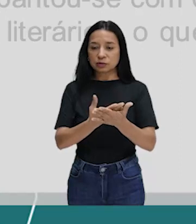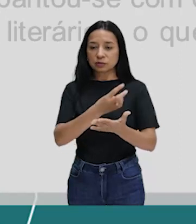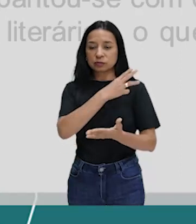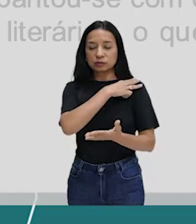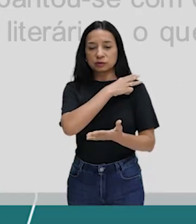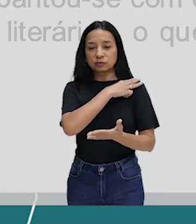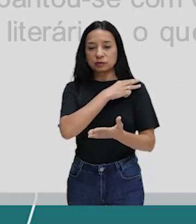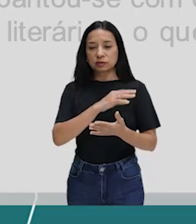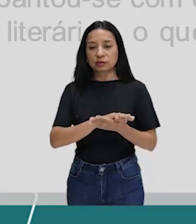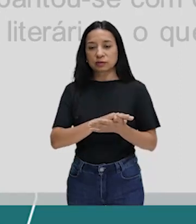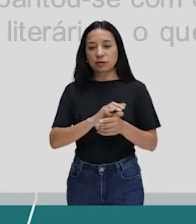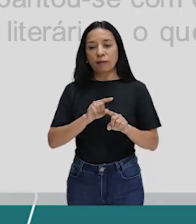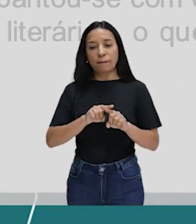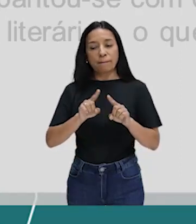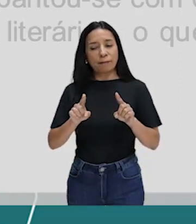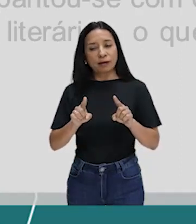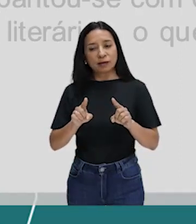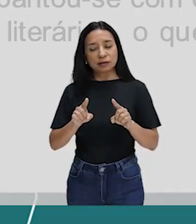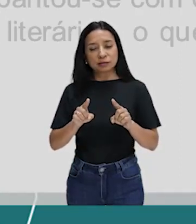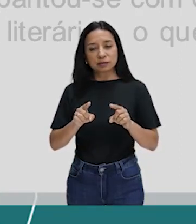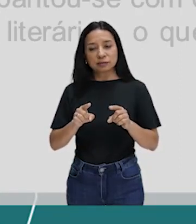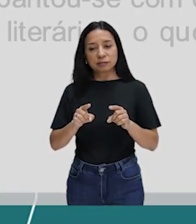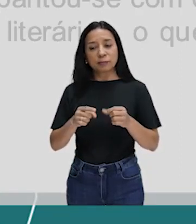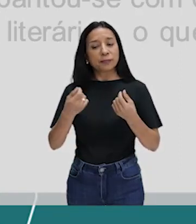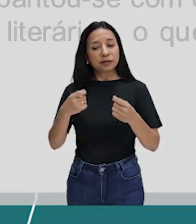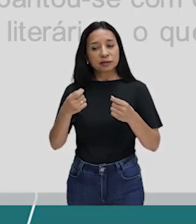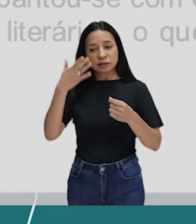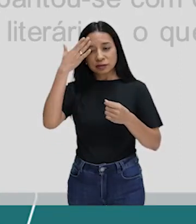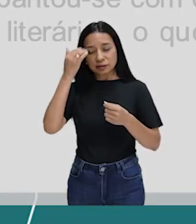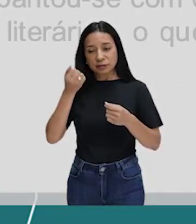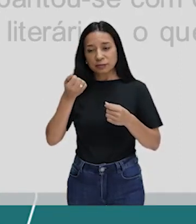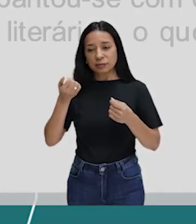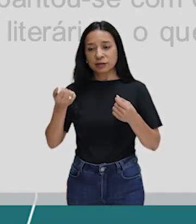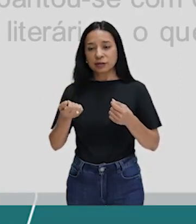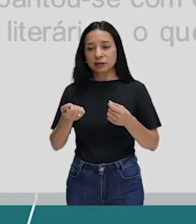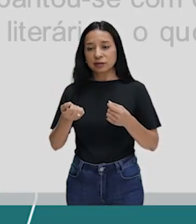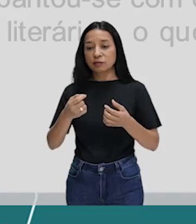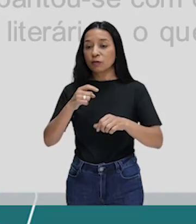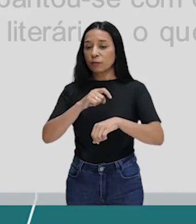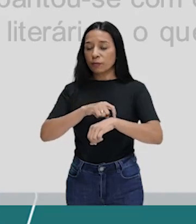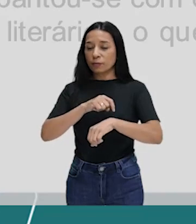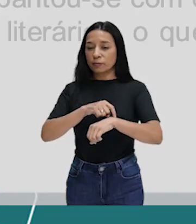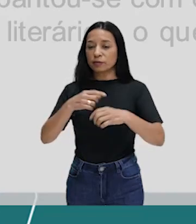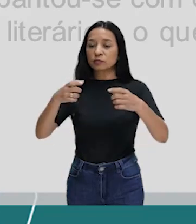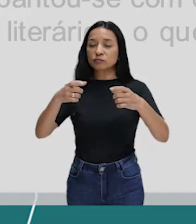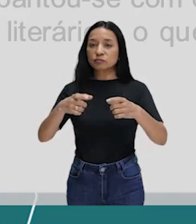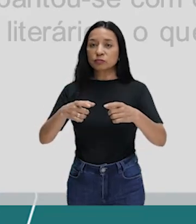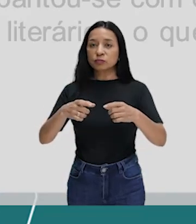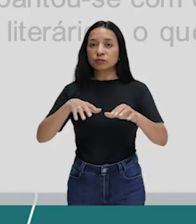3º ano, mas isso não te impede de saber que foi o momento onde